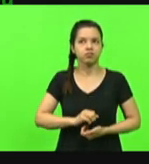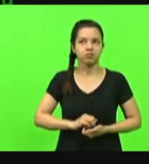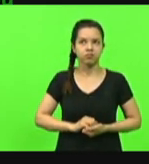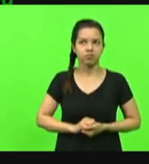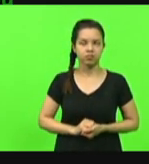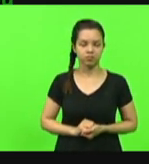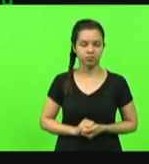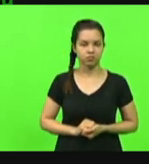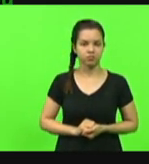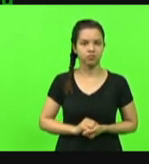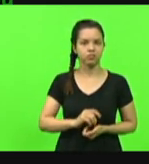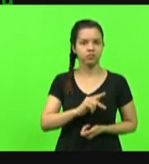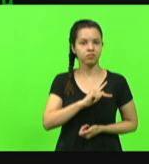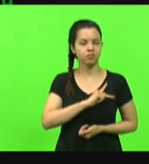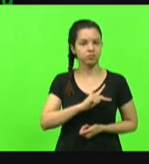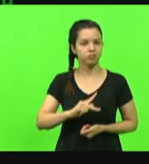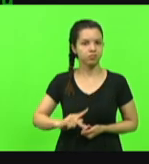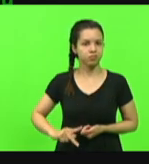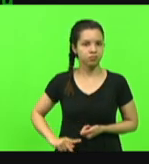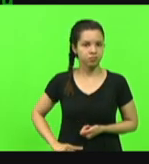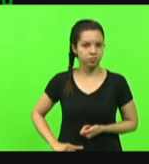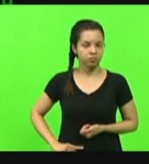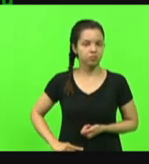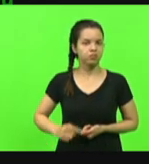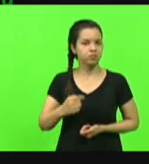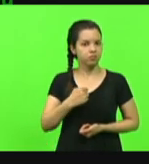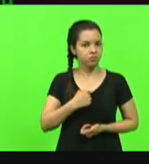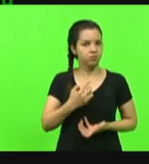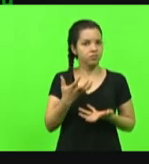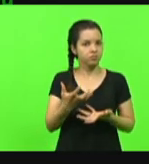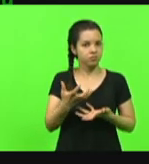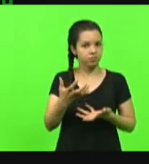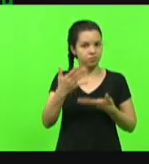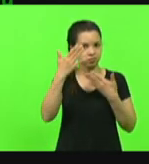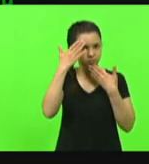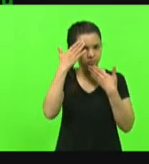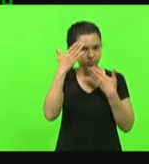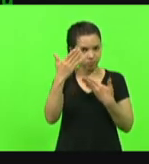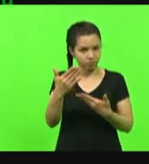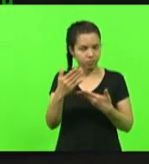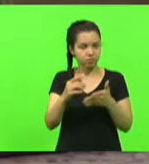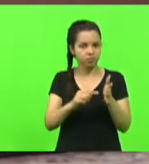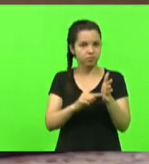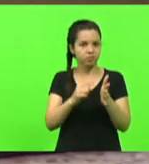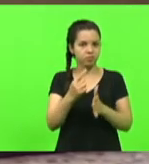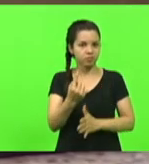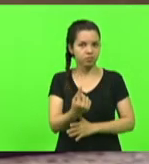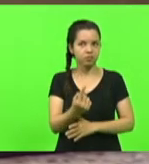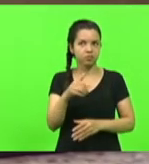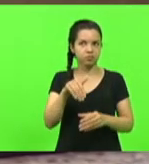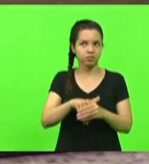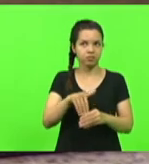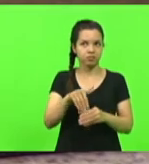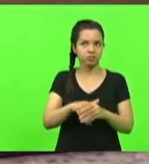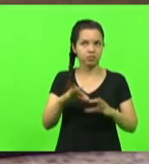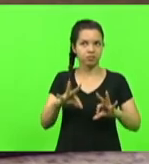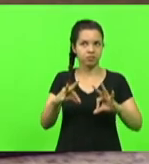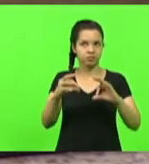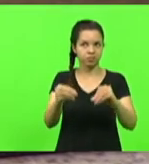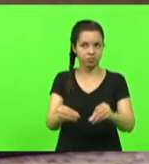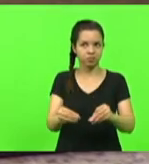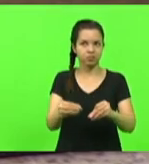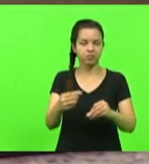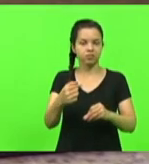Senhor presidente, eu quero agradecer muito a primeira votação de todos os deputados. E estou aqui